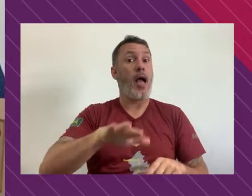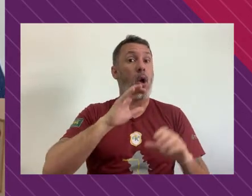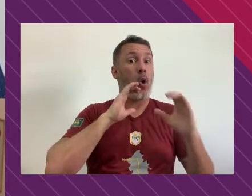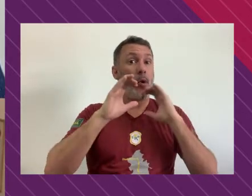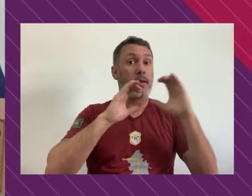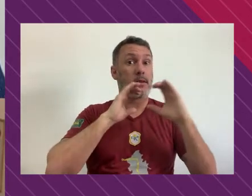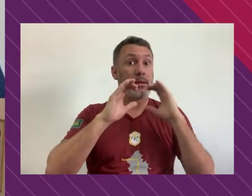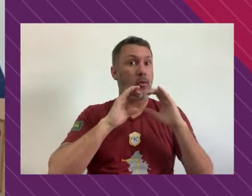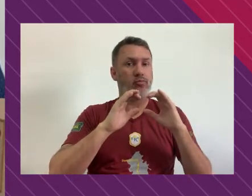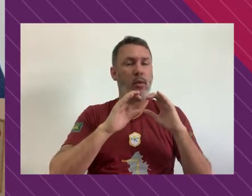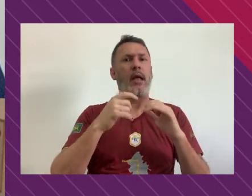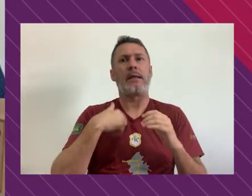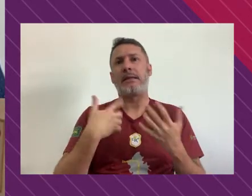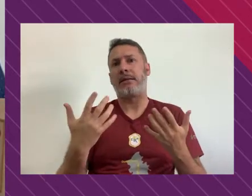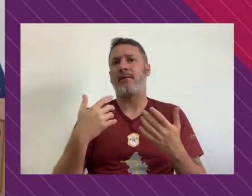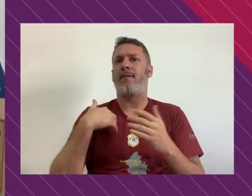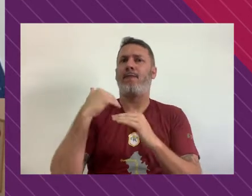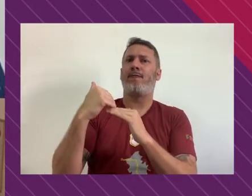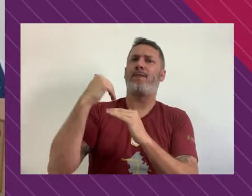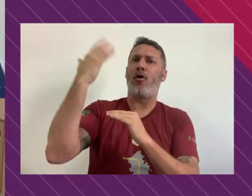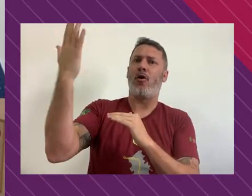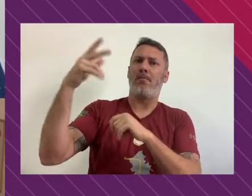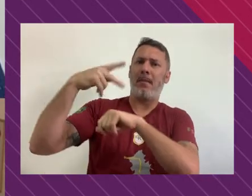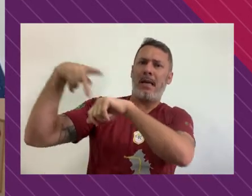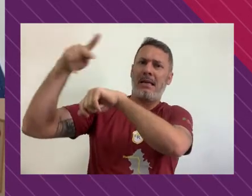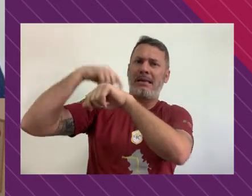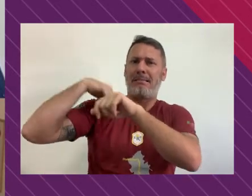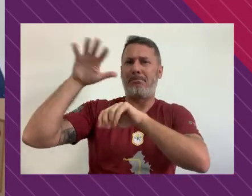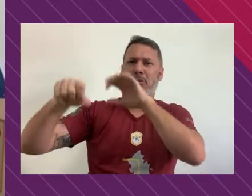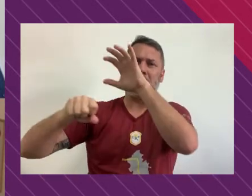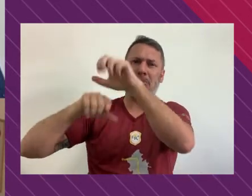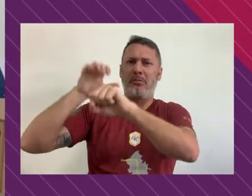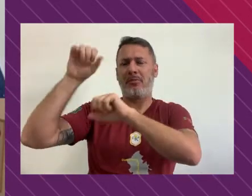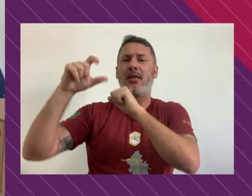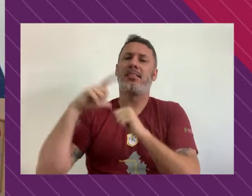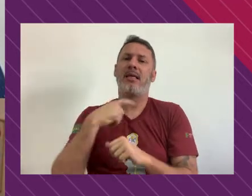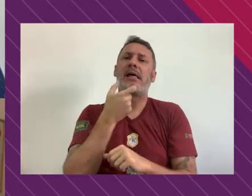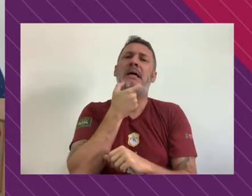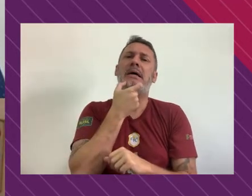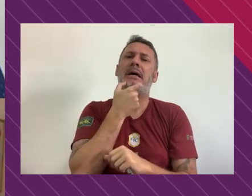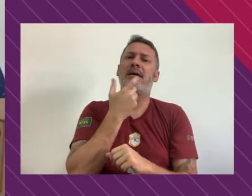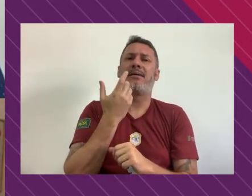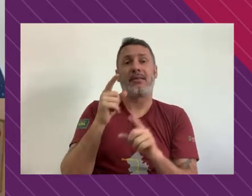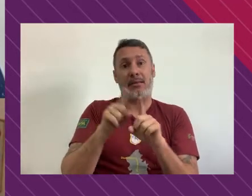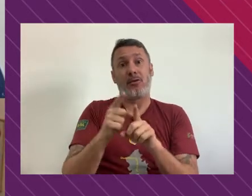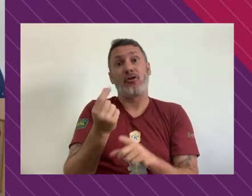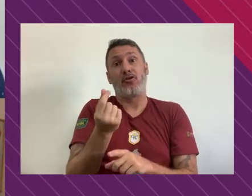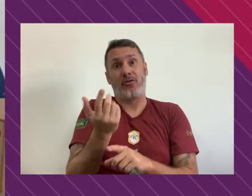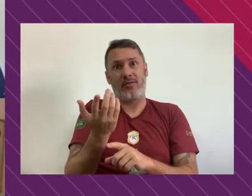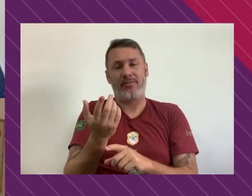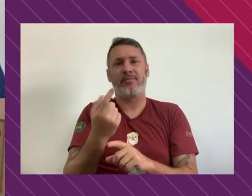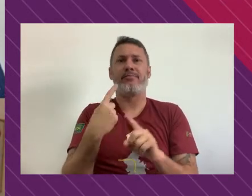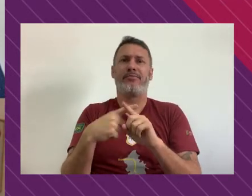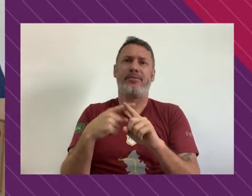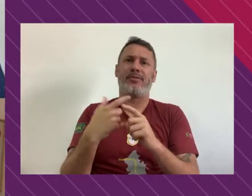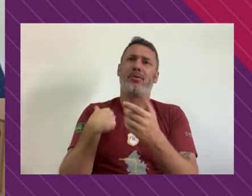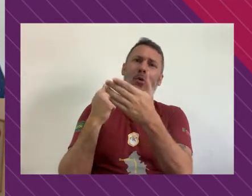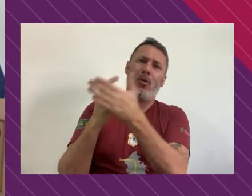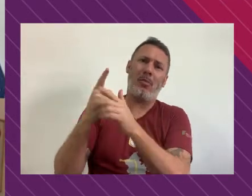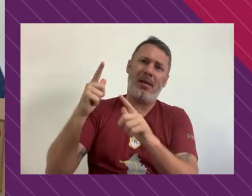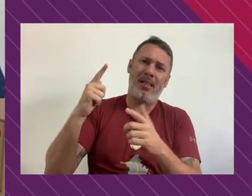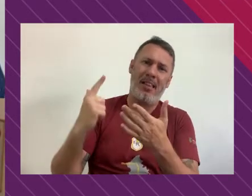era publicado no exterior, fui gastar o pouco inglês que eu tinha naquela época e o pouco dinheiro também, porque tive que comprar muito livro